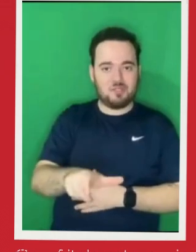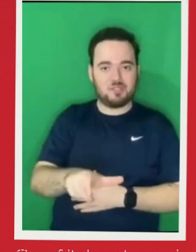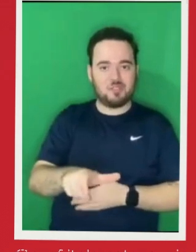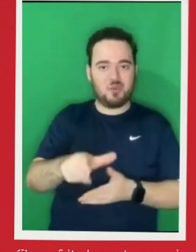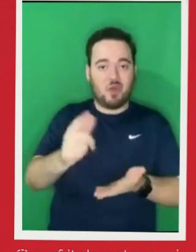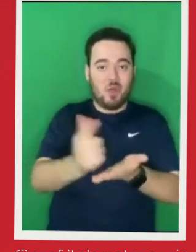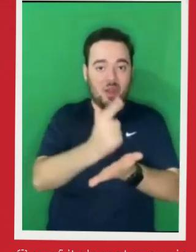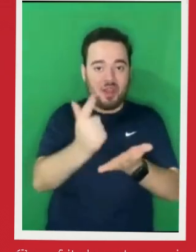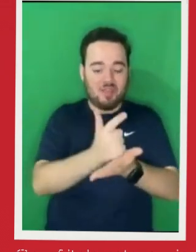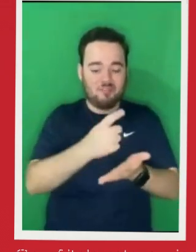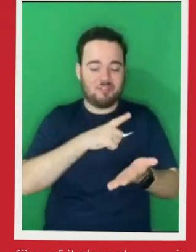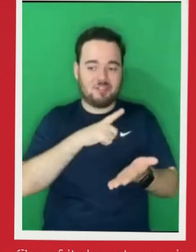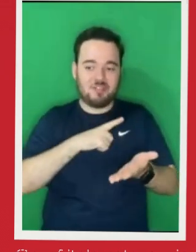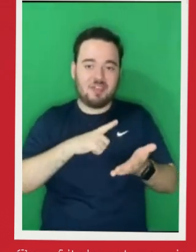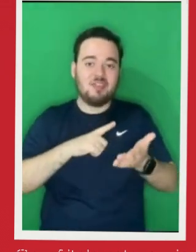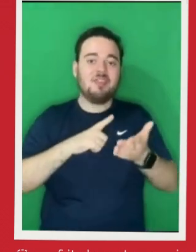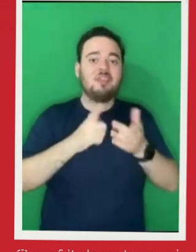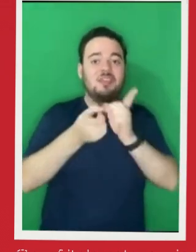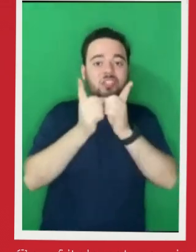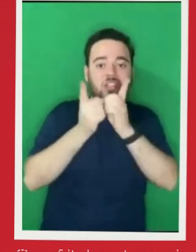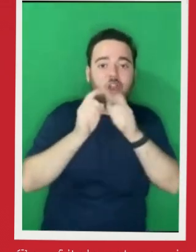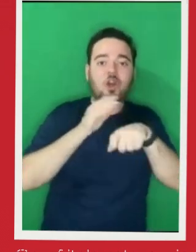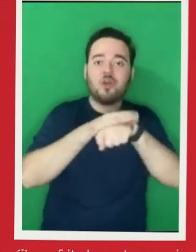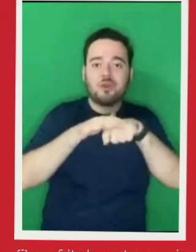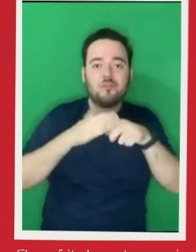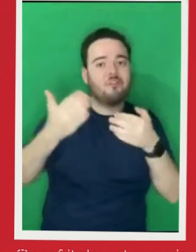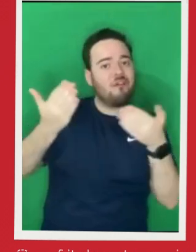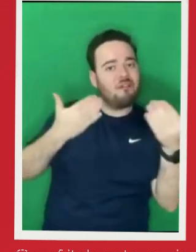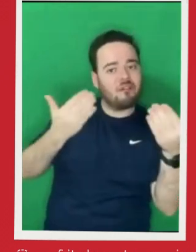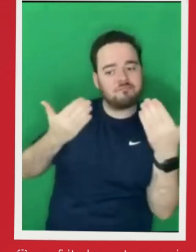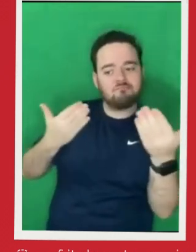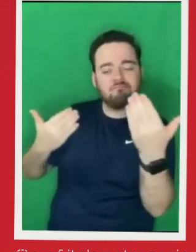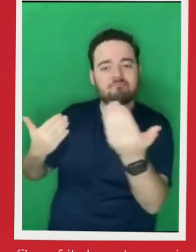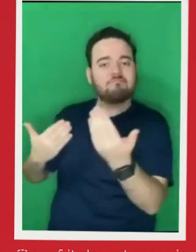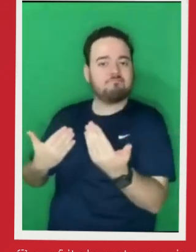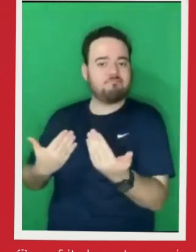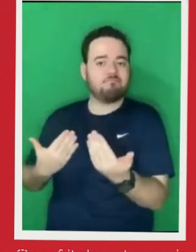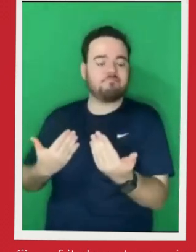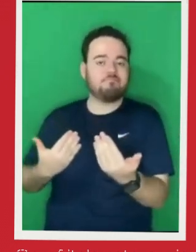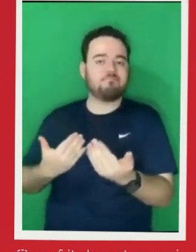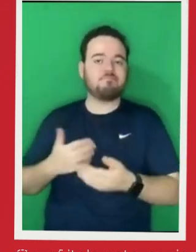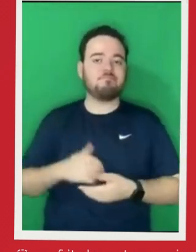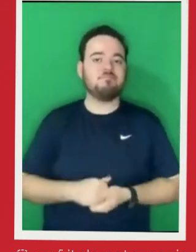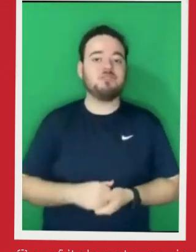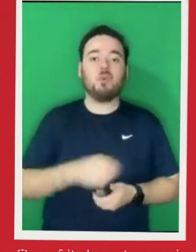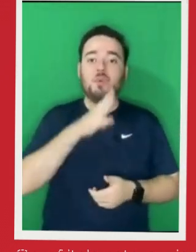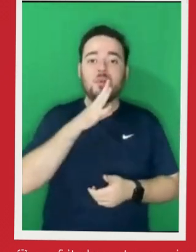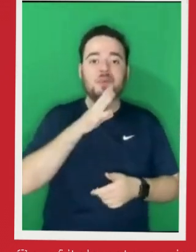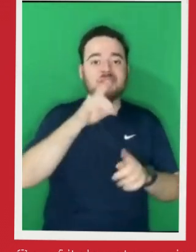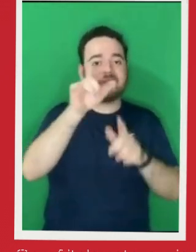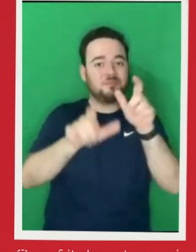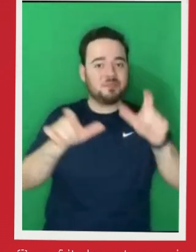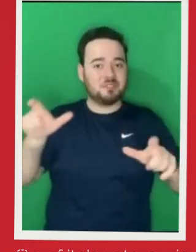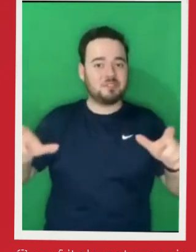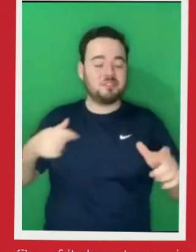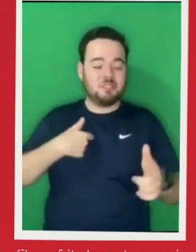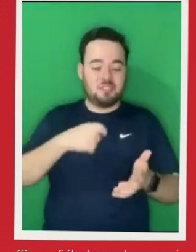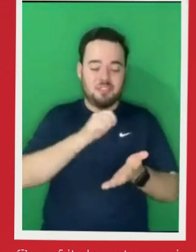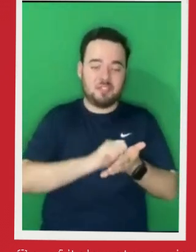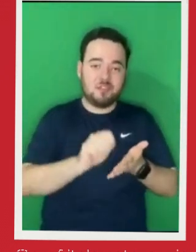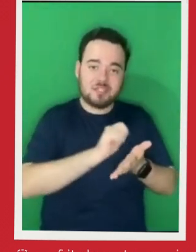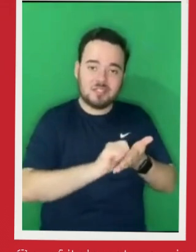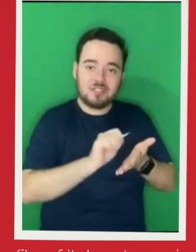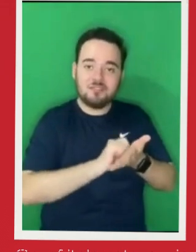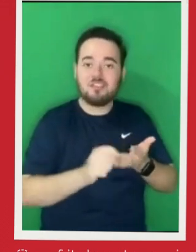se apossa e dialoga e constrói algo a partir daqui. Então eu conheci muitas pessoas das quais